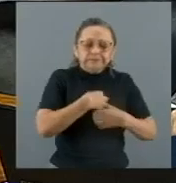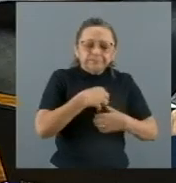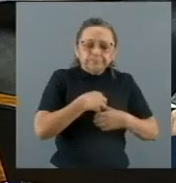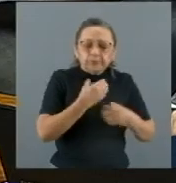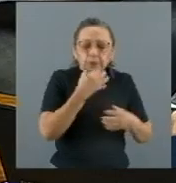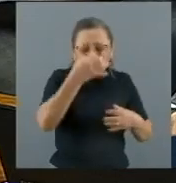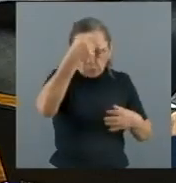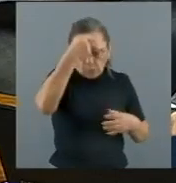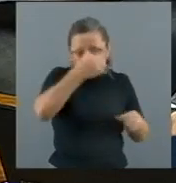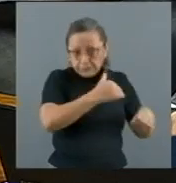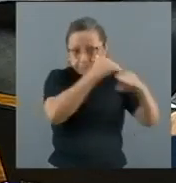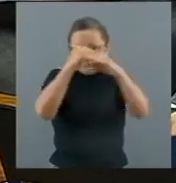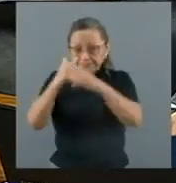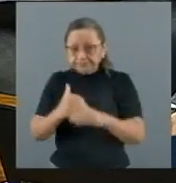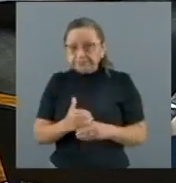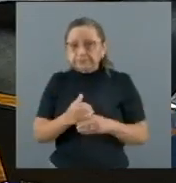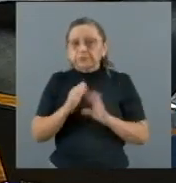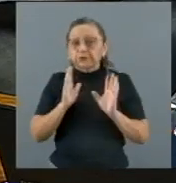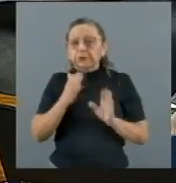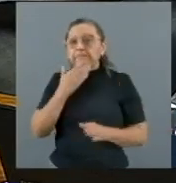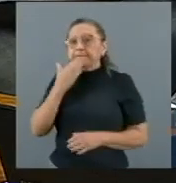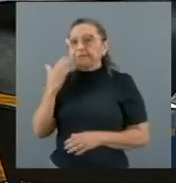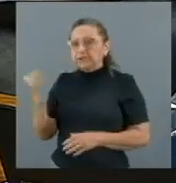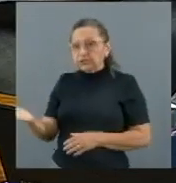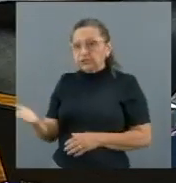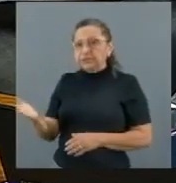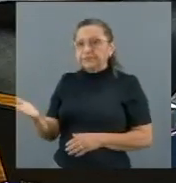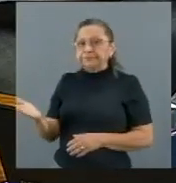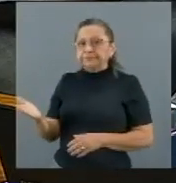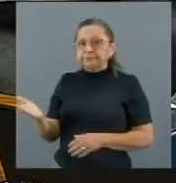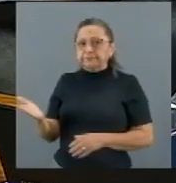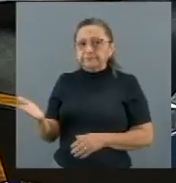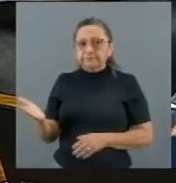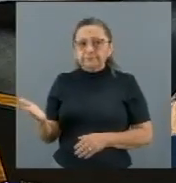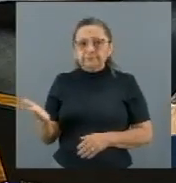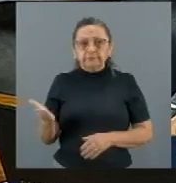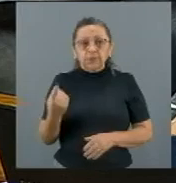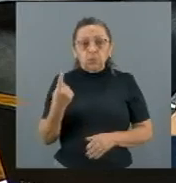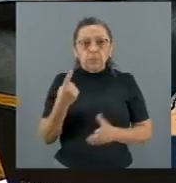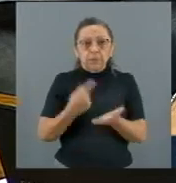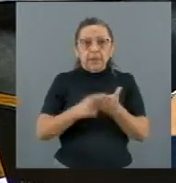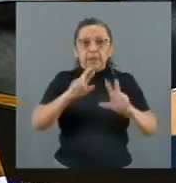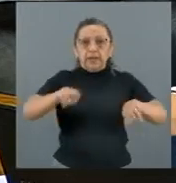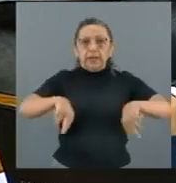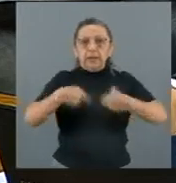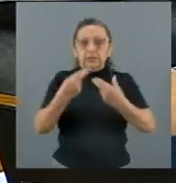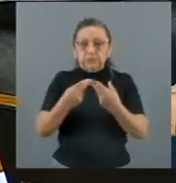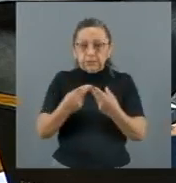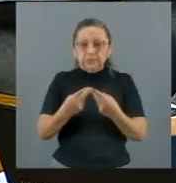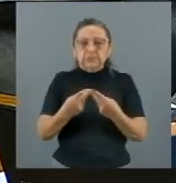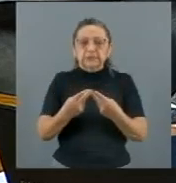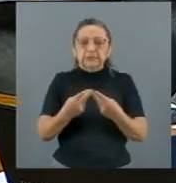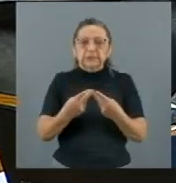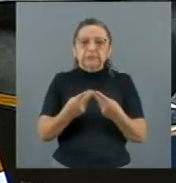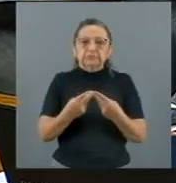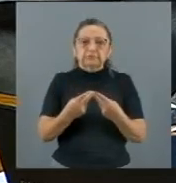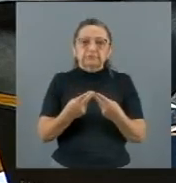nessa casa. Já pedi a ele aqui uma audiência, né, para tratar de algumas situações que